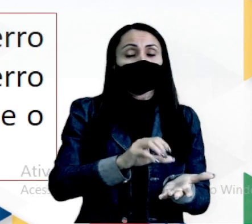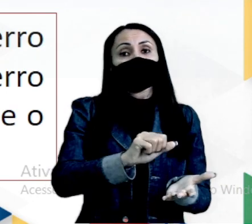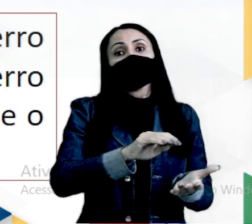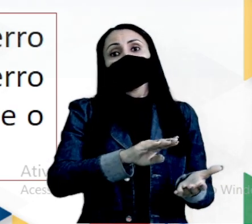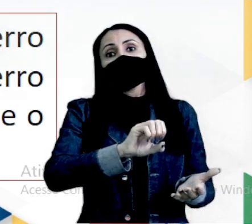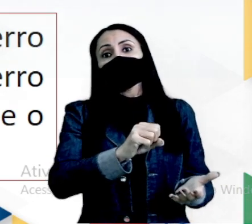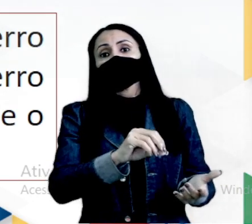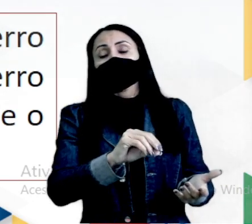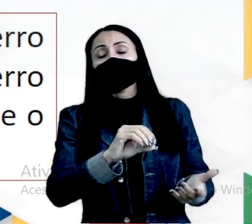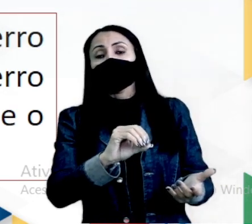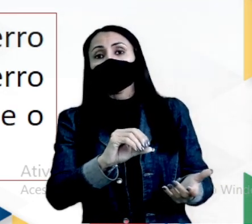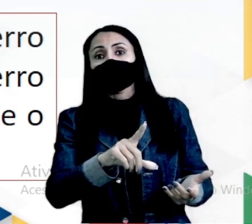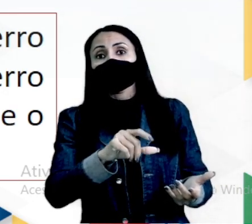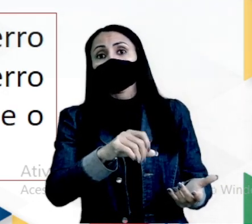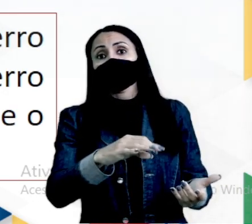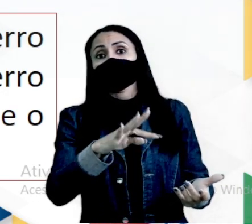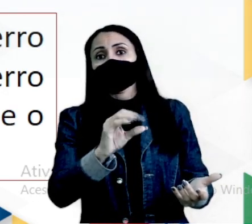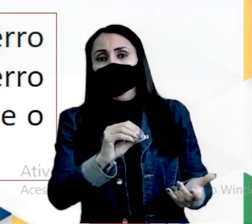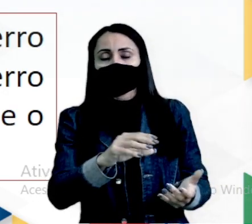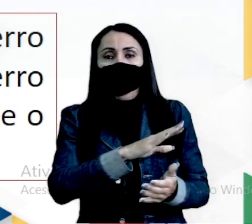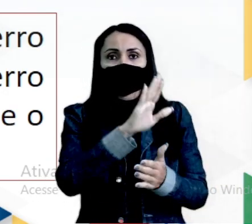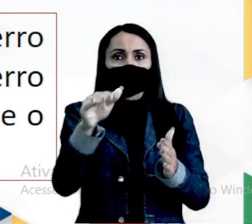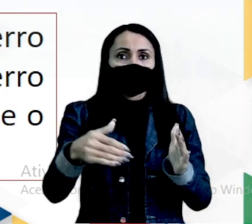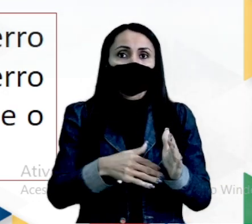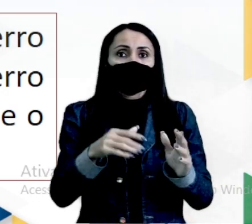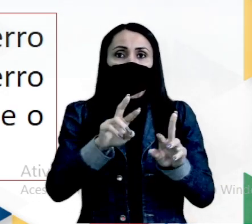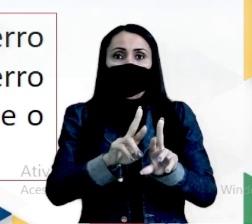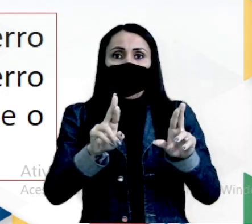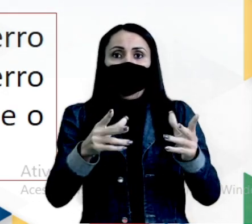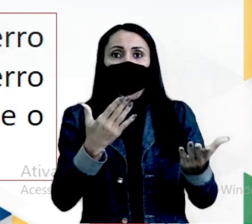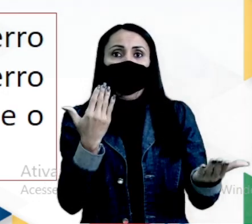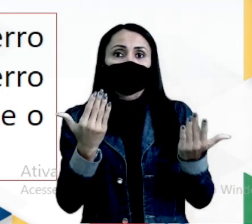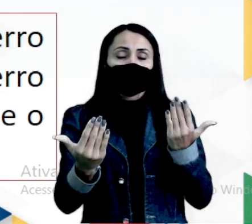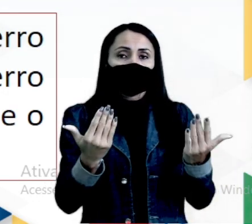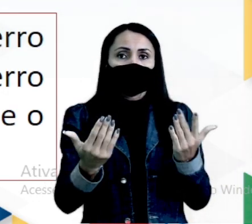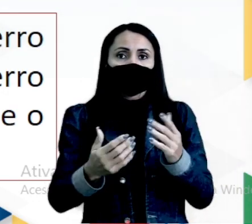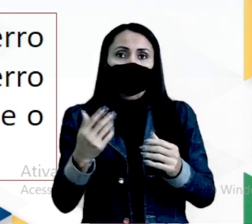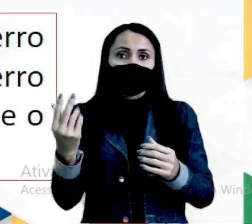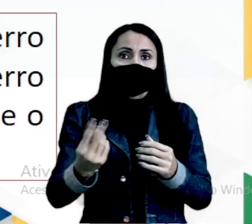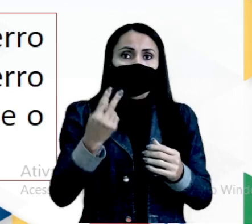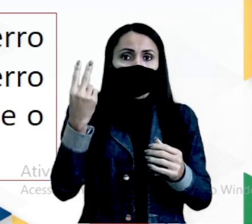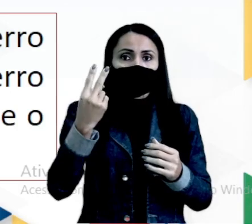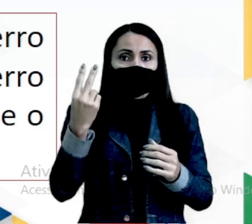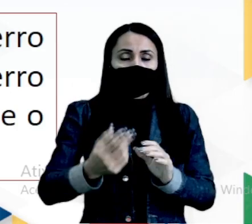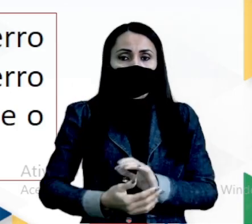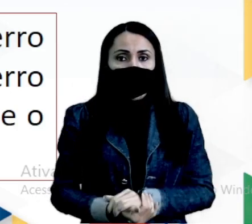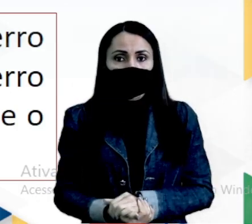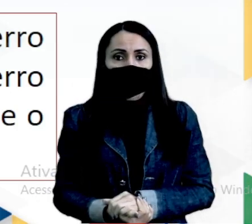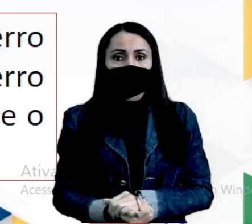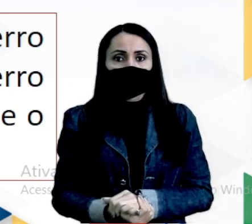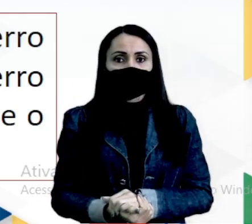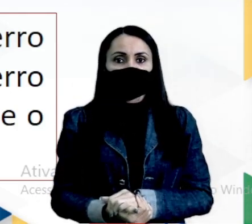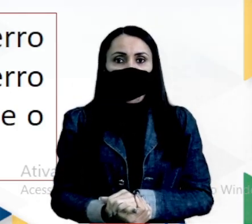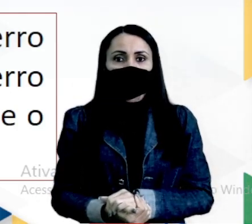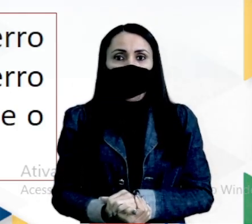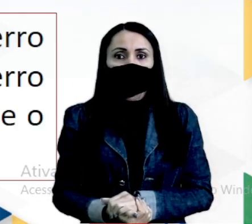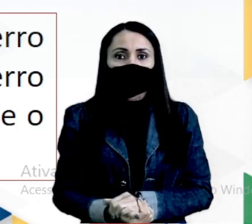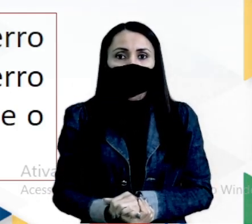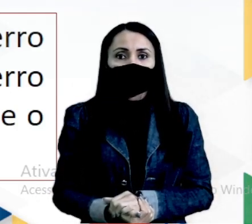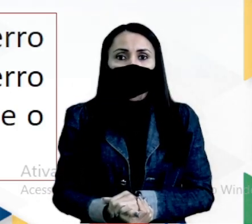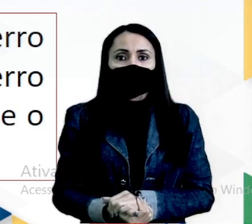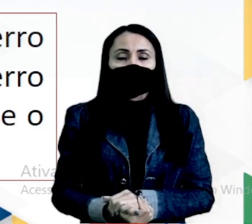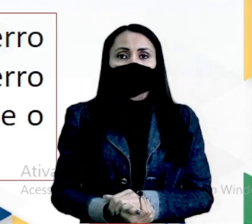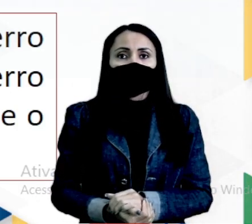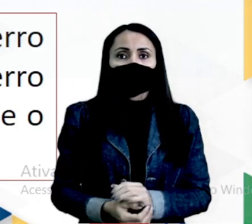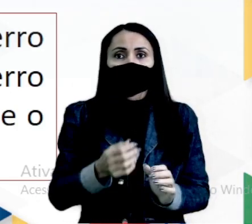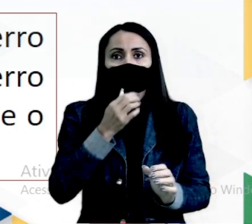medido, esse erro geral é medido pela diferença entre o valor medido do erro